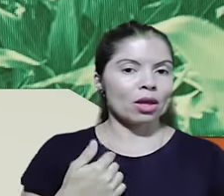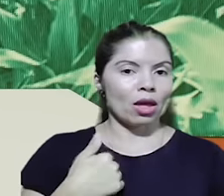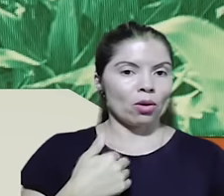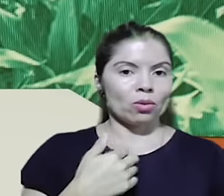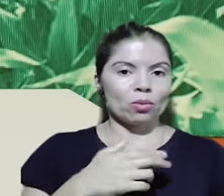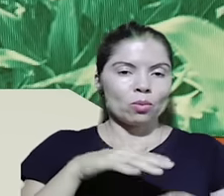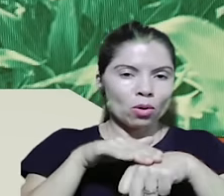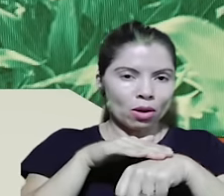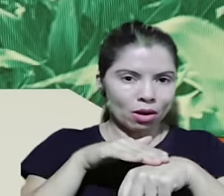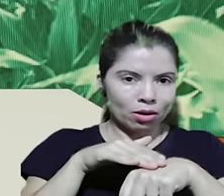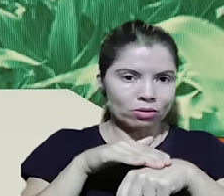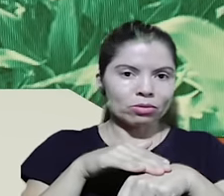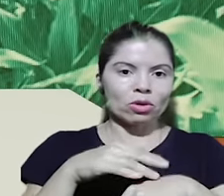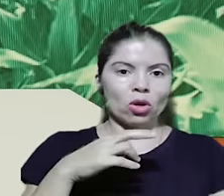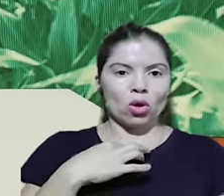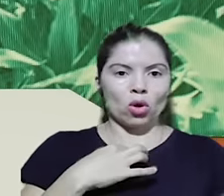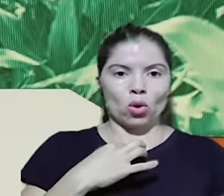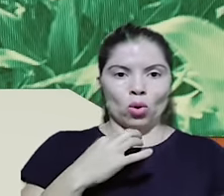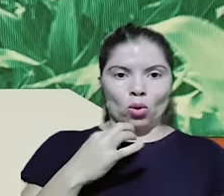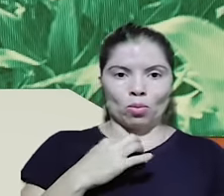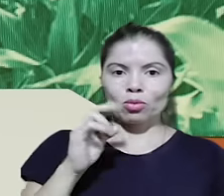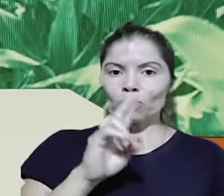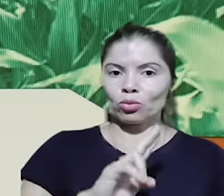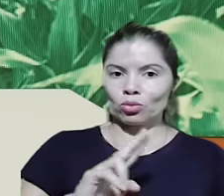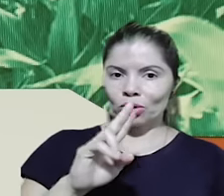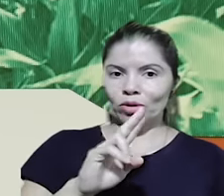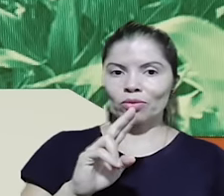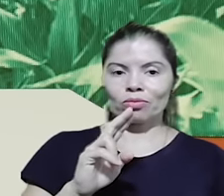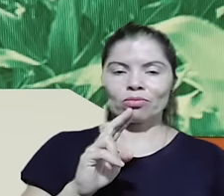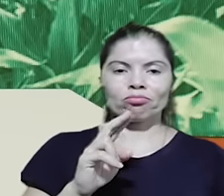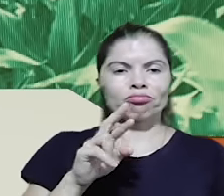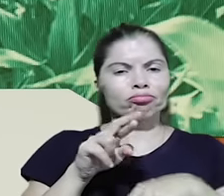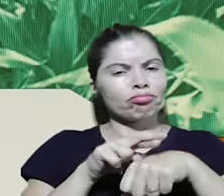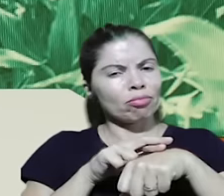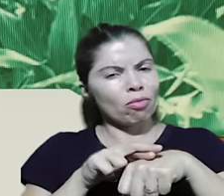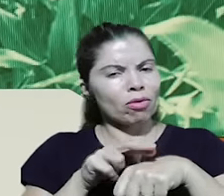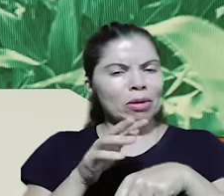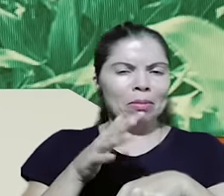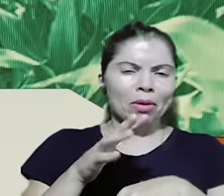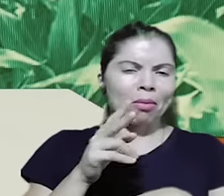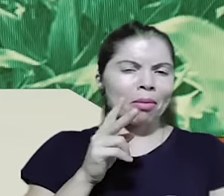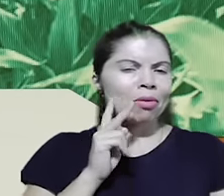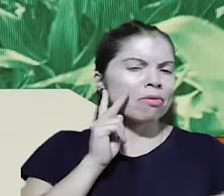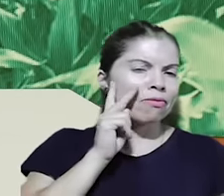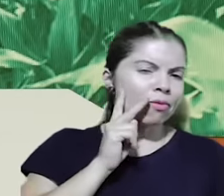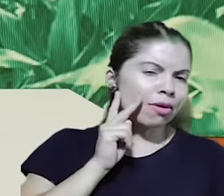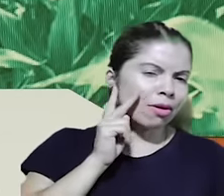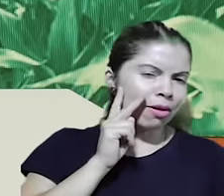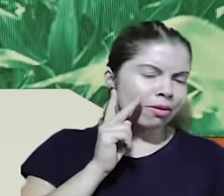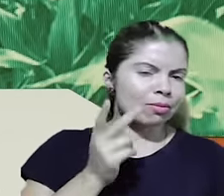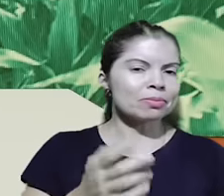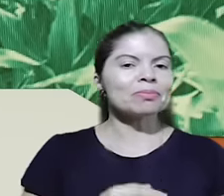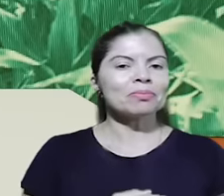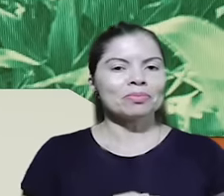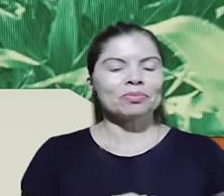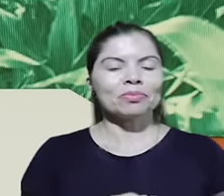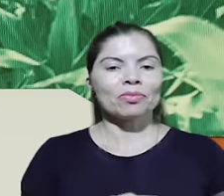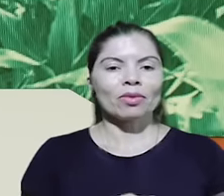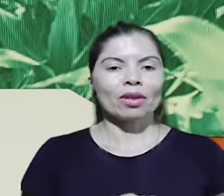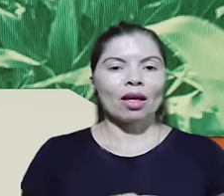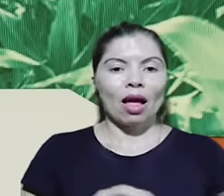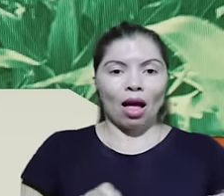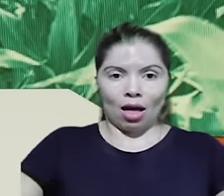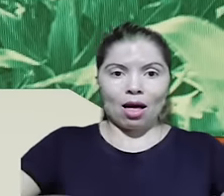moreno tô usando blusa camisa eh roxa ou vinho né uma